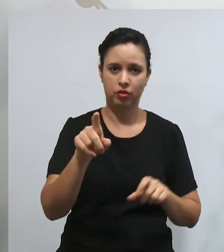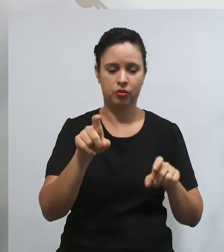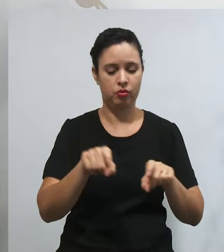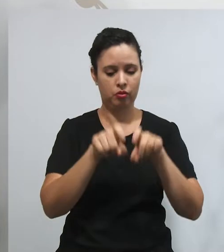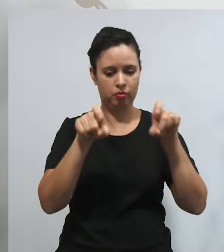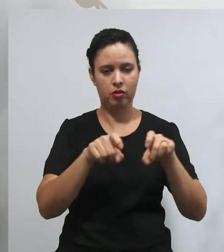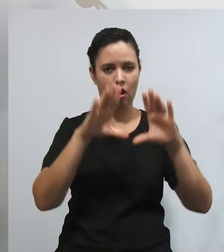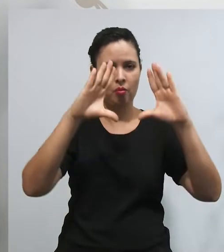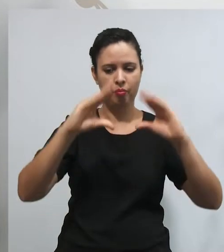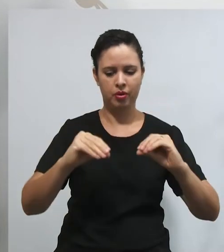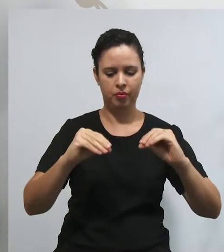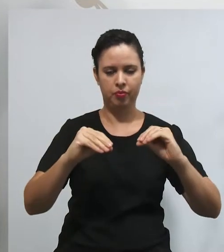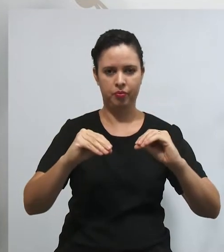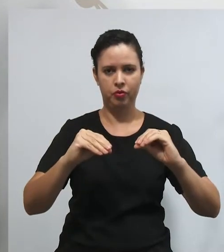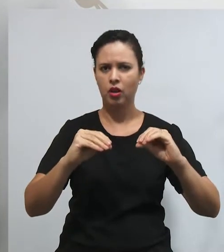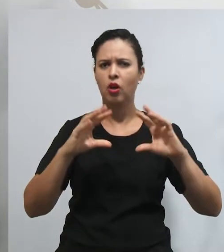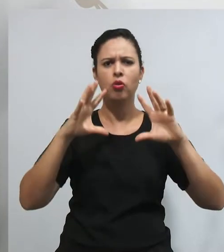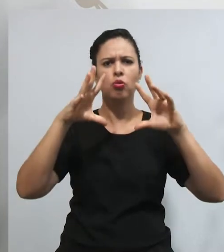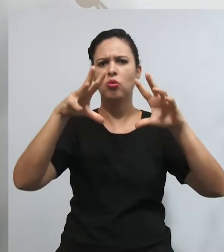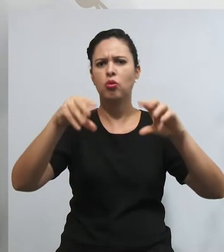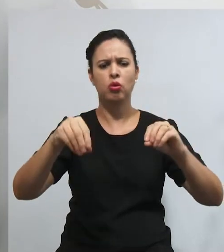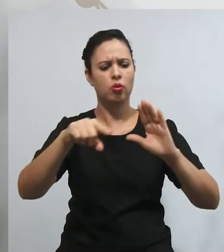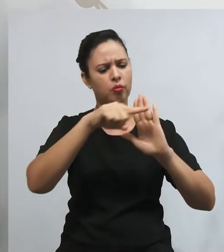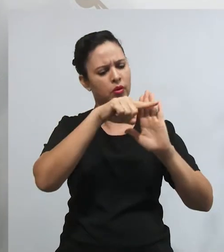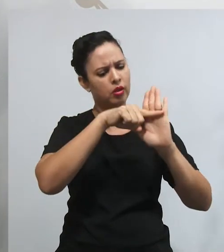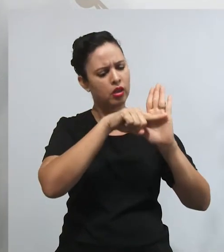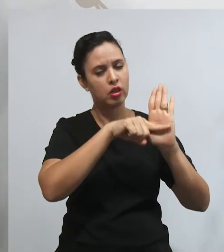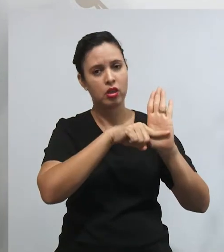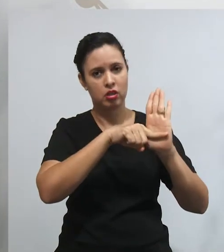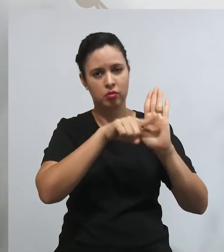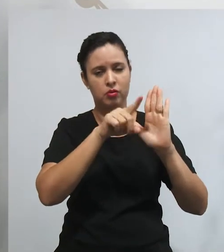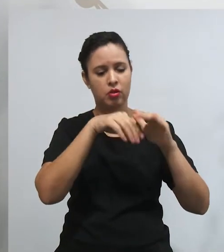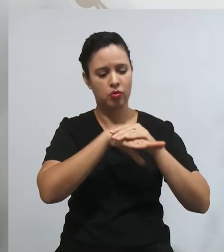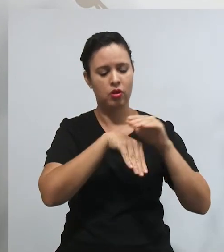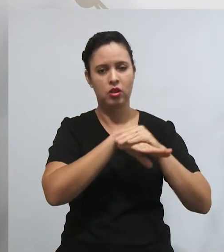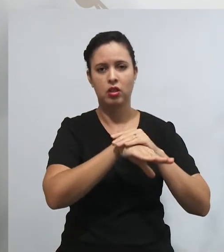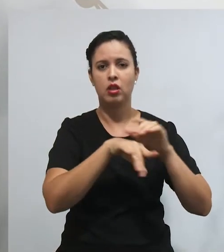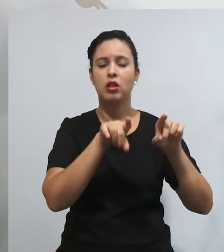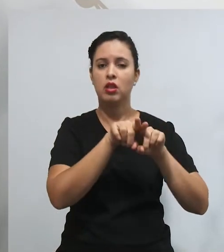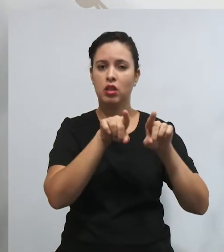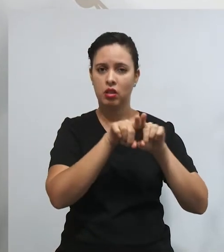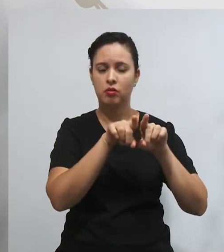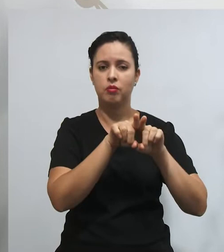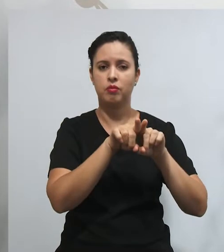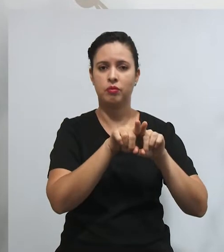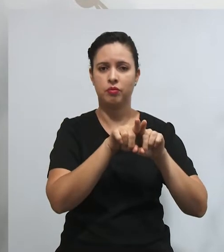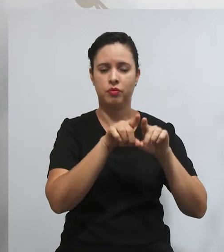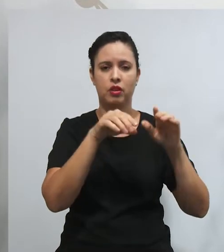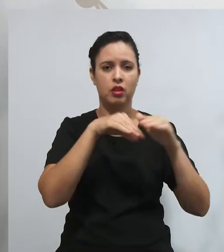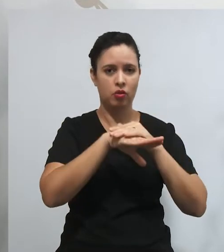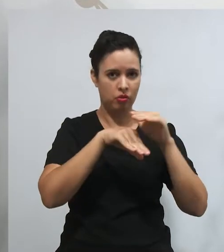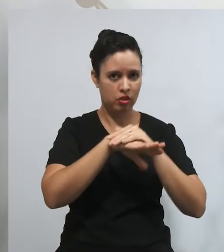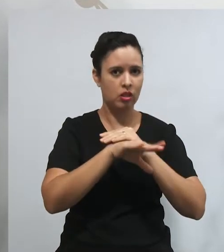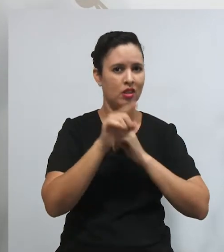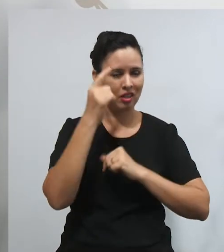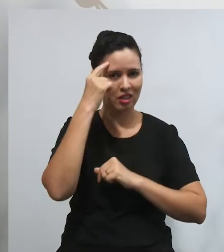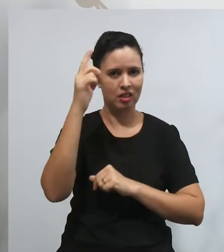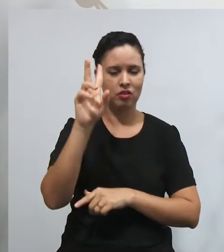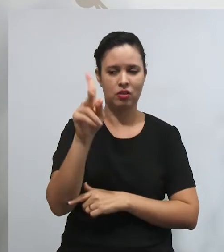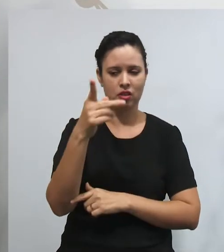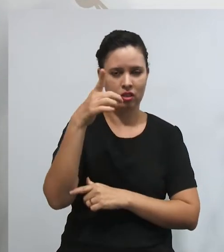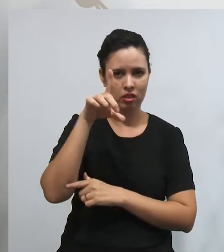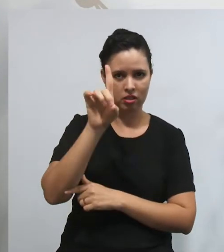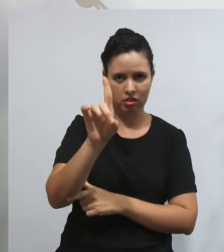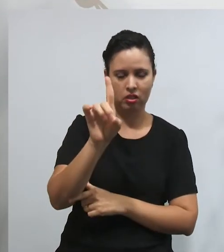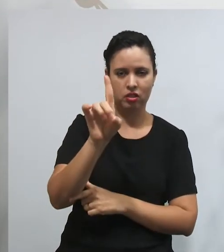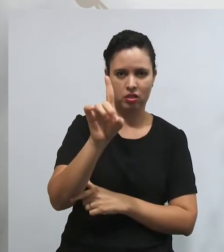desligado, todos aqueles programas que você instalou, eles estão guardados na memória secundária, que nós vimos que é um